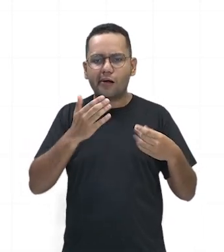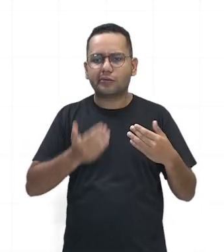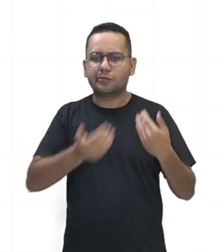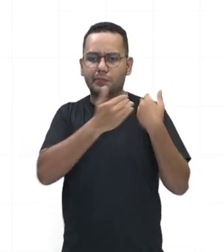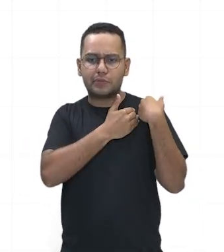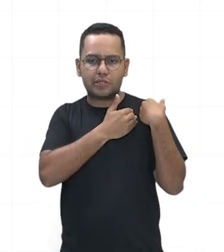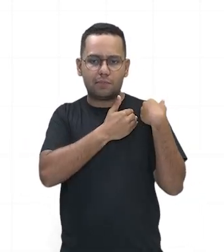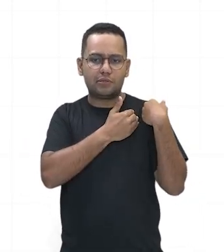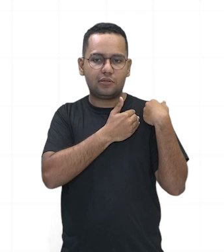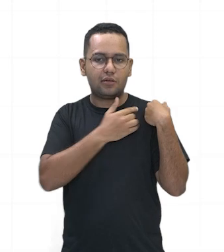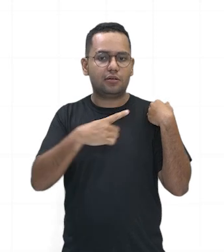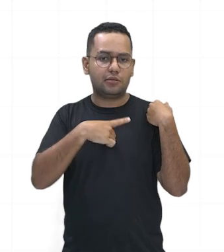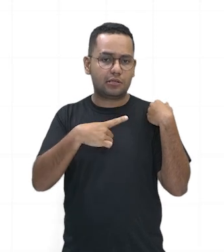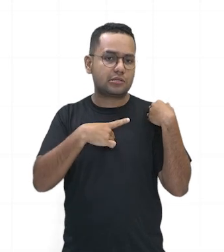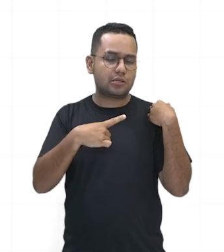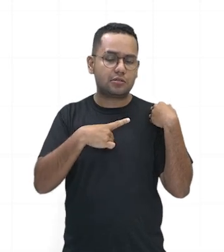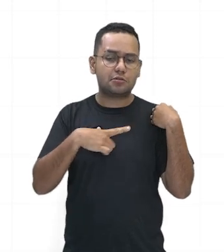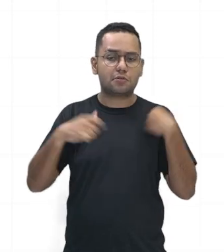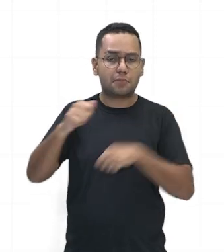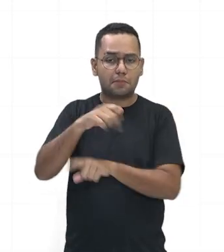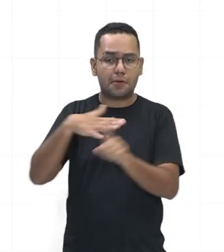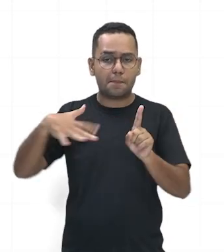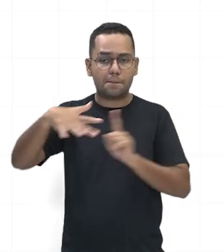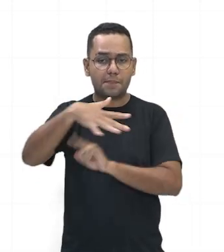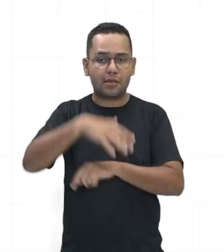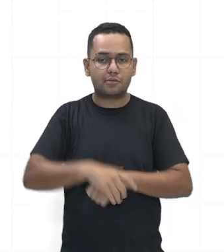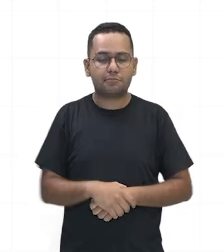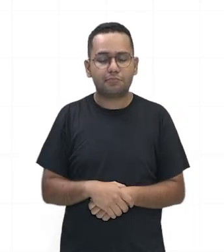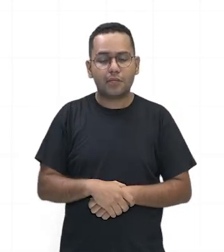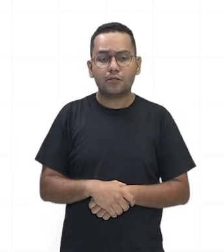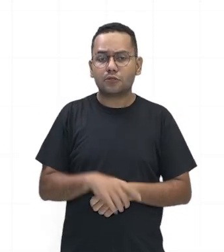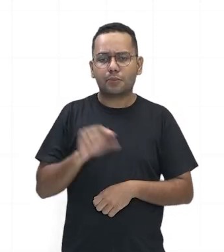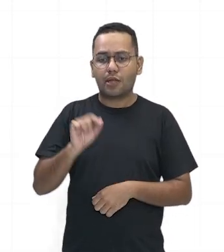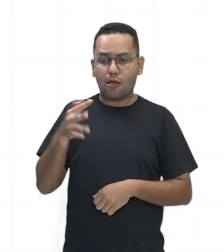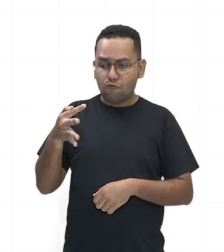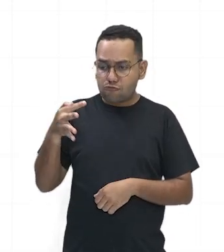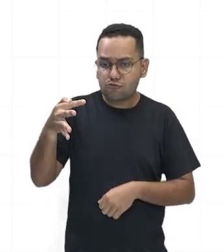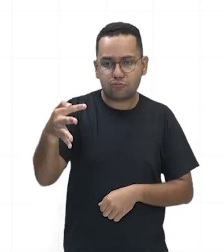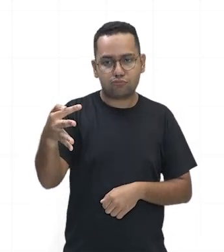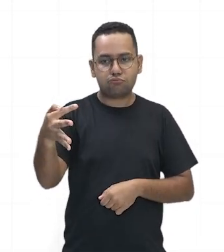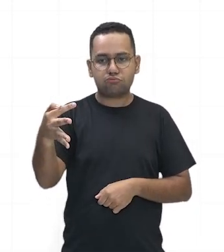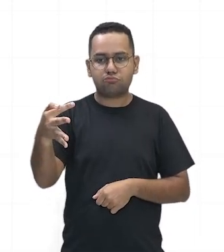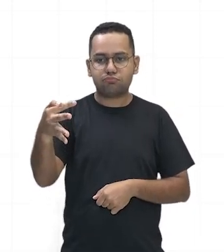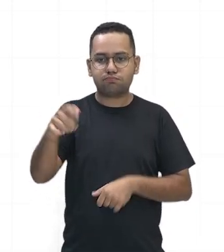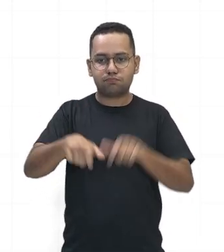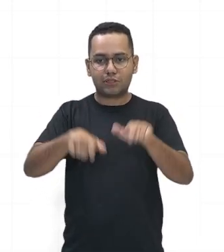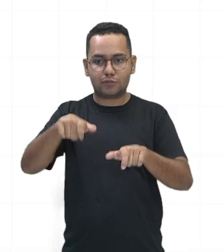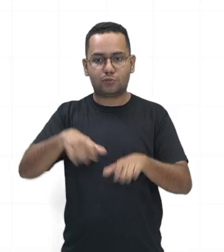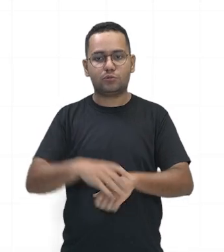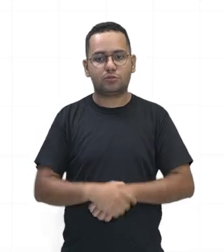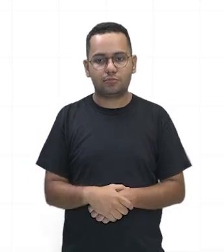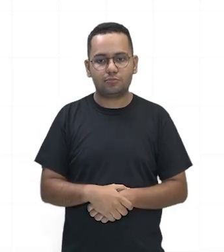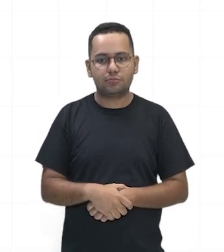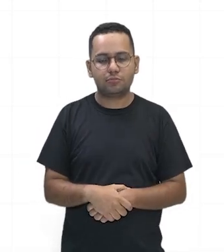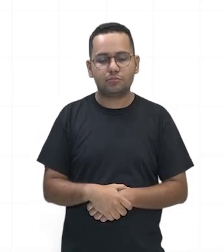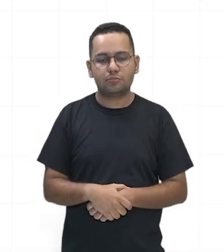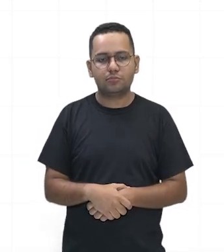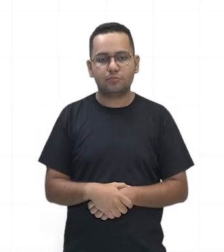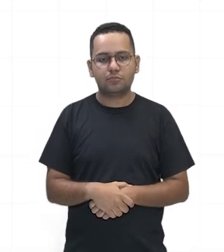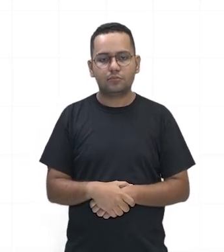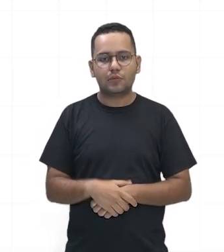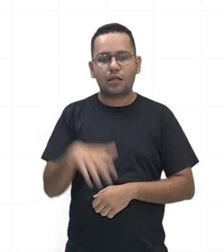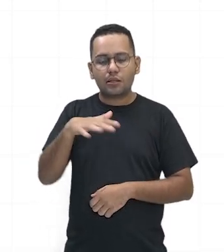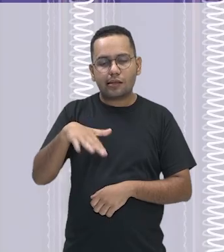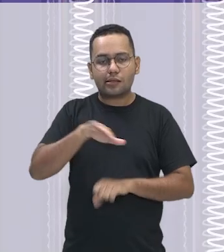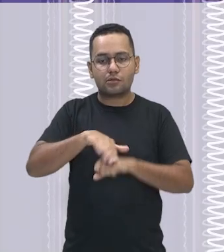meio ambiente, as futuras gerações, incluindo a discussão sobre justiça intergeracional e sustentabilidade. Ainda mais